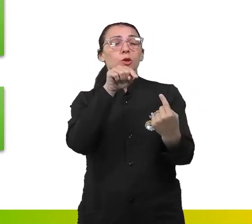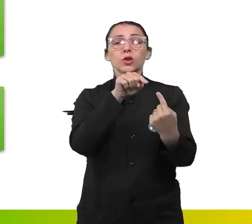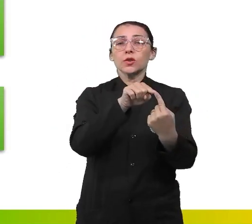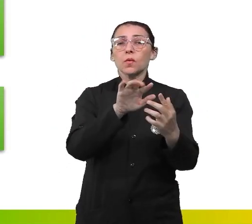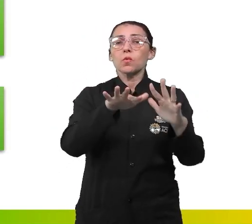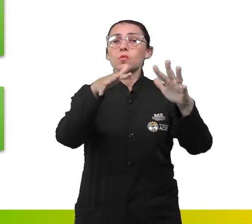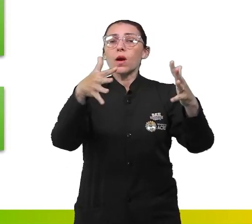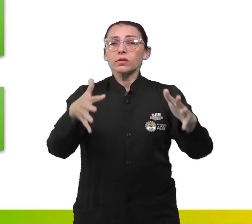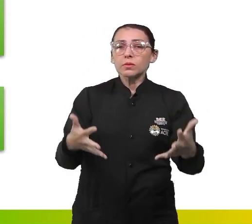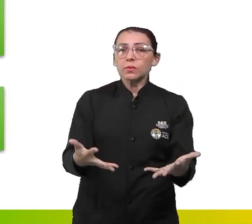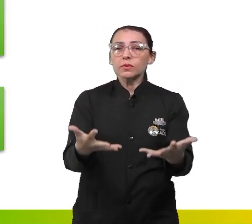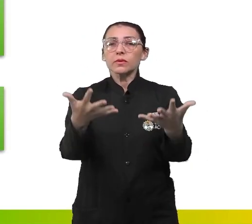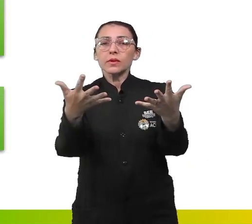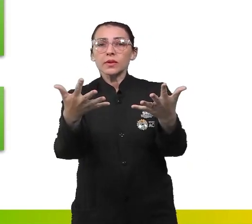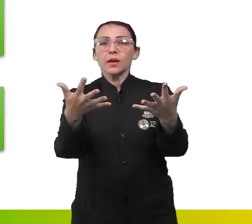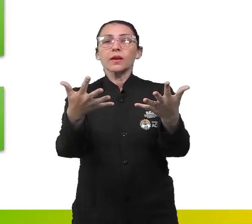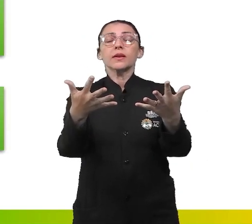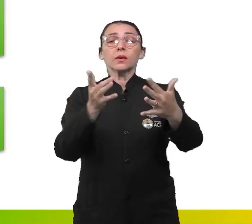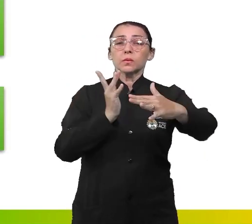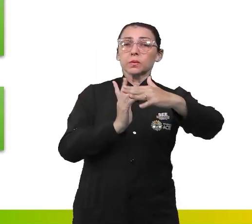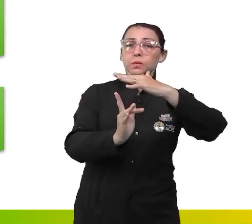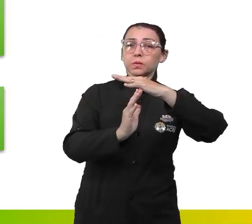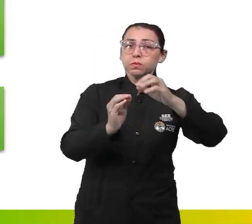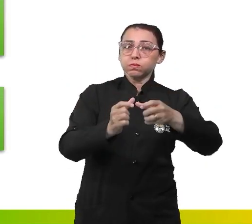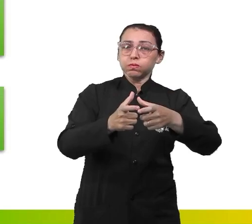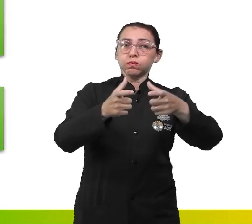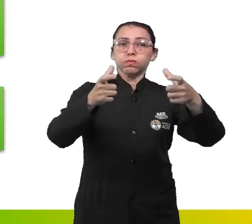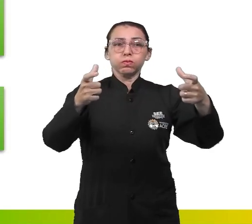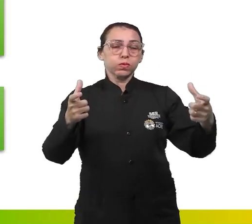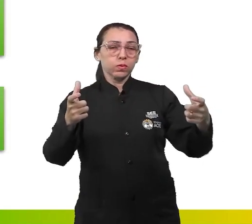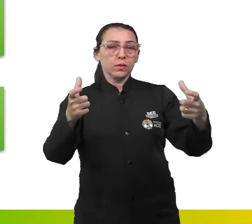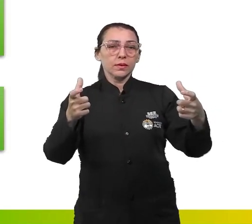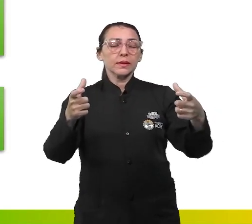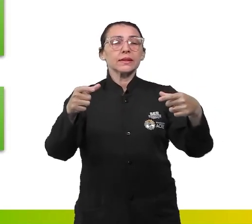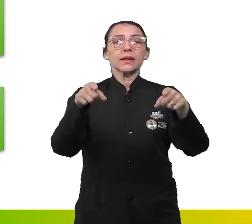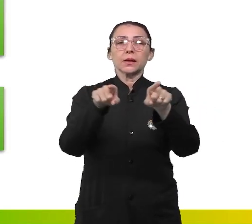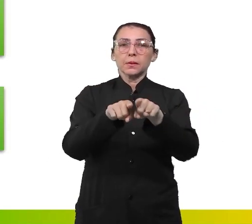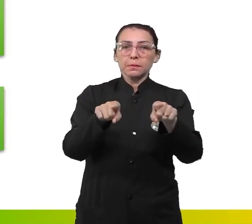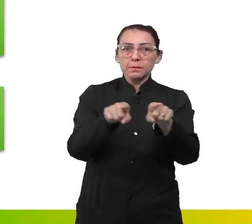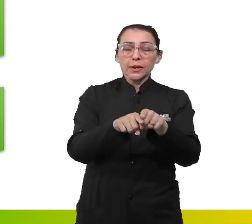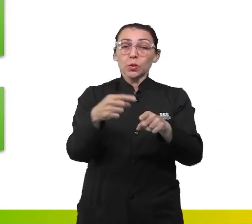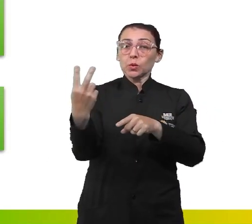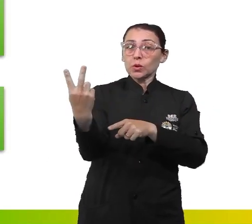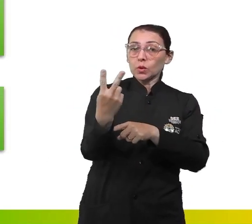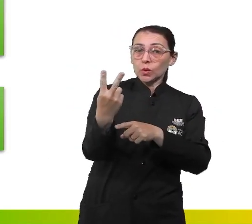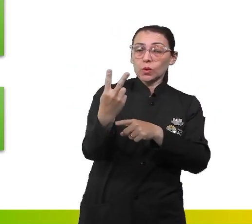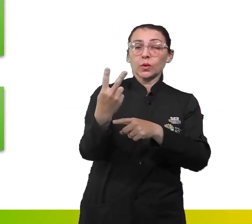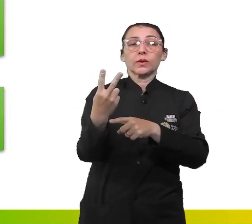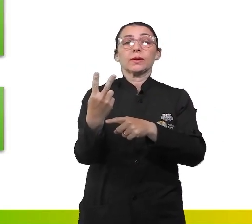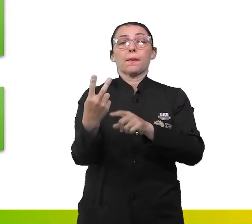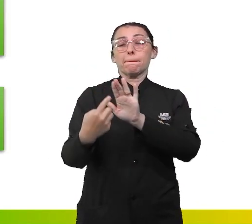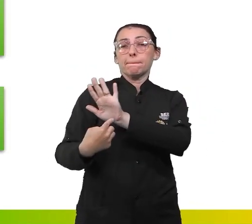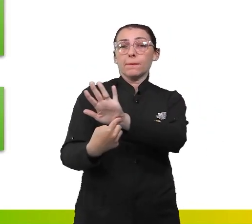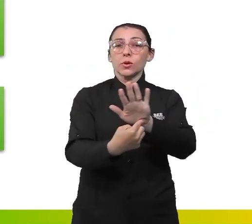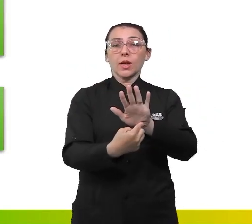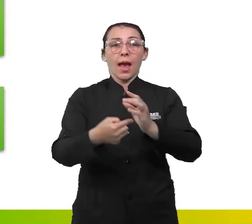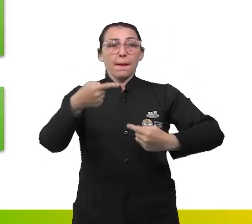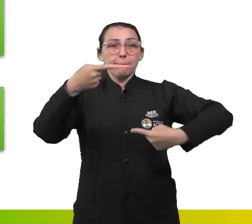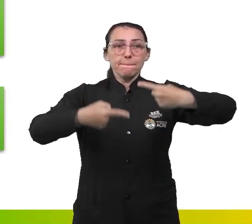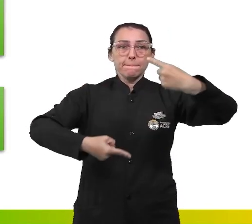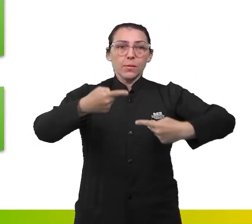as motivações para que esse fluxo ele venha ocorrer. Aqui no marcador 2, em destaque, nós